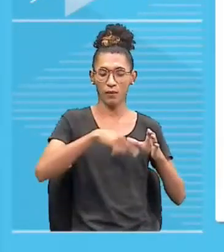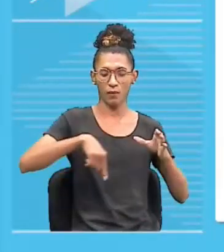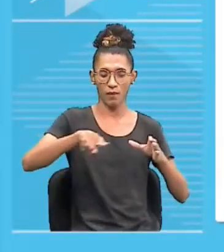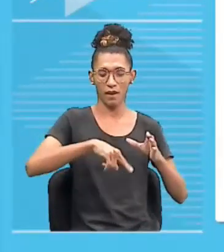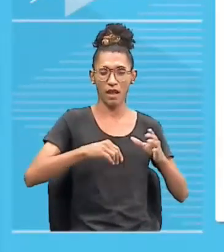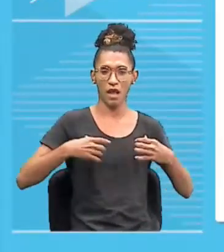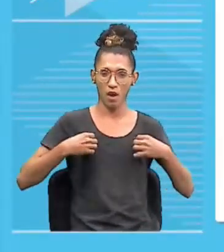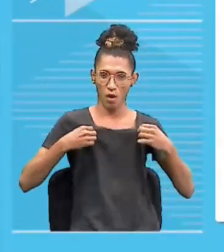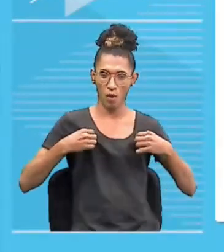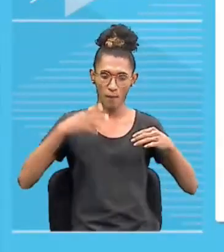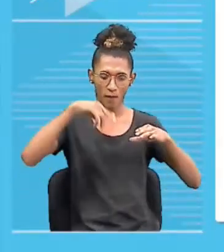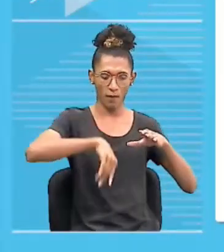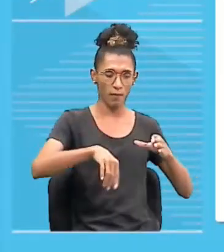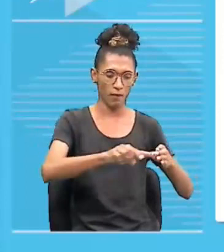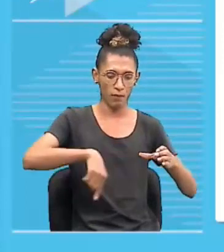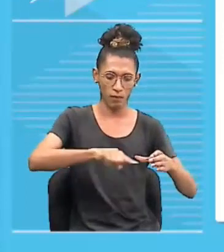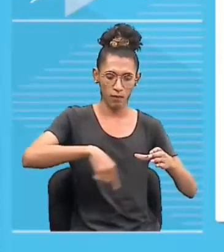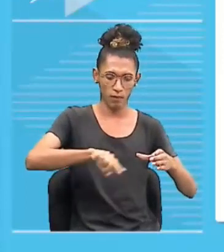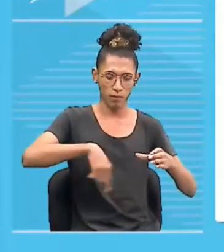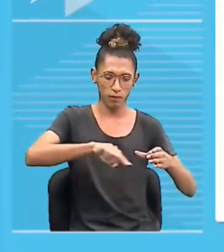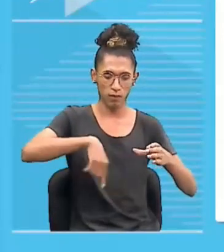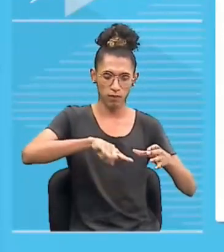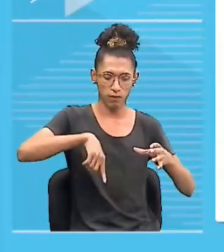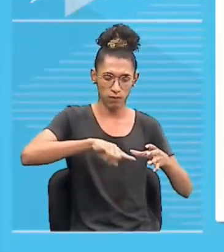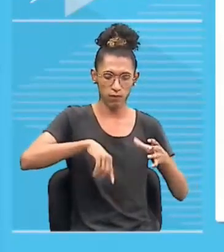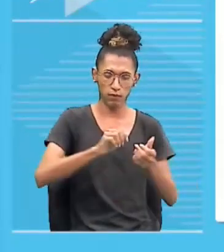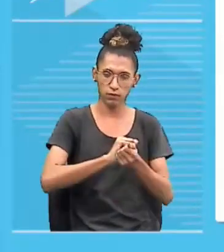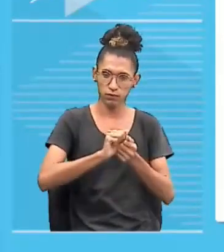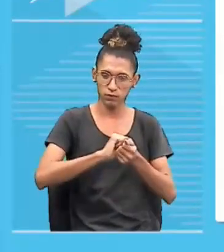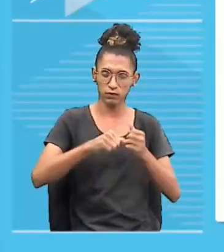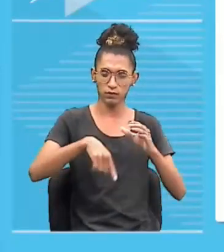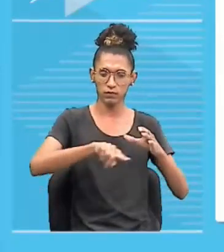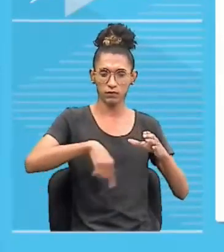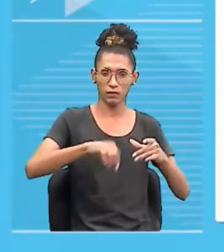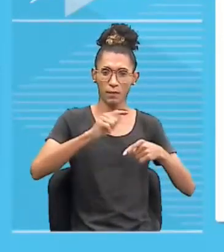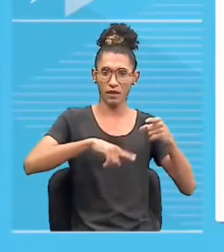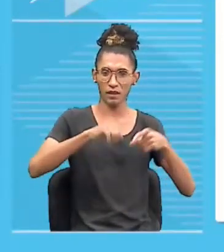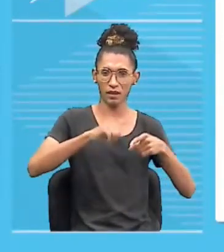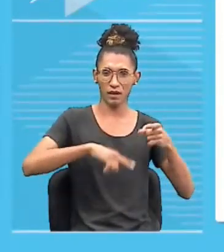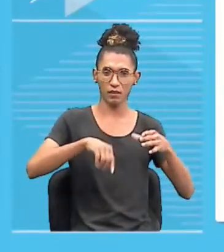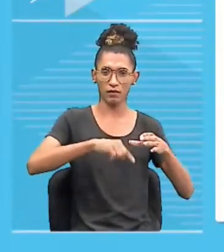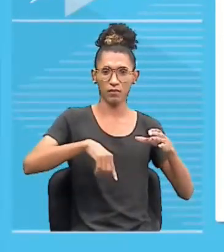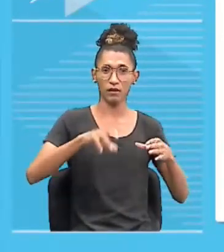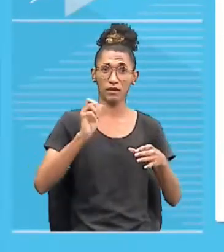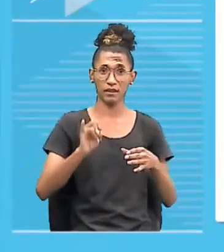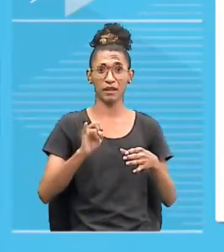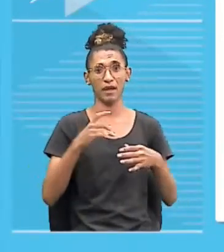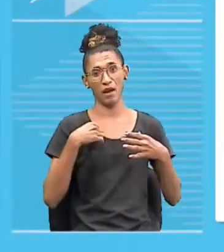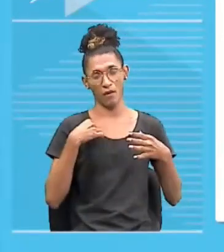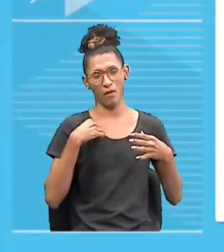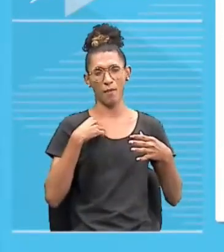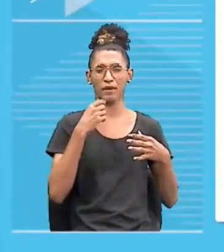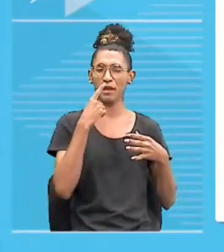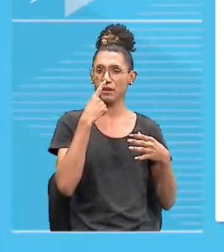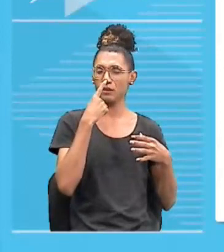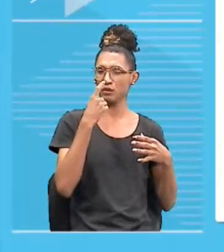coloca o sabão que você quer, você coloca se a roupa ela tá um pouquinho